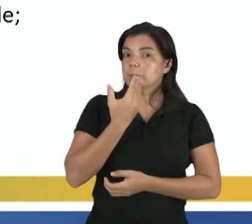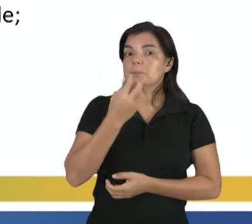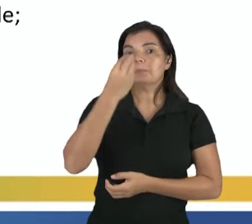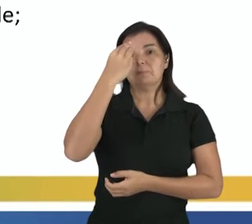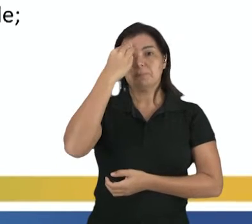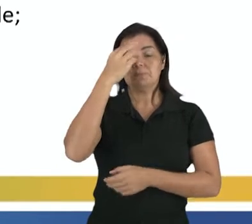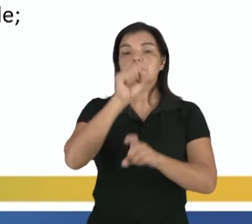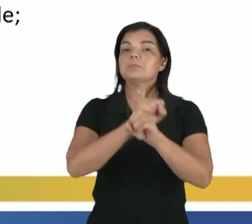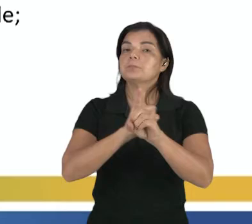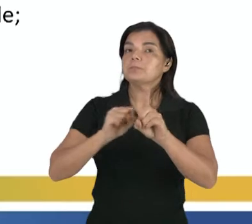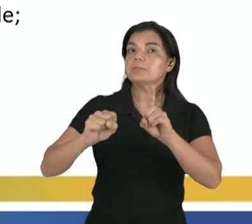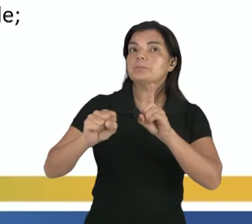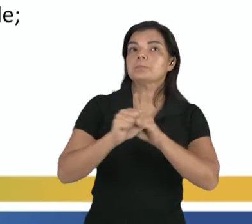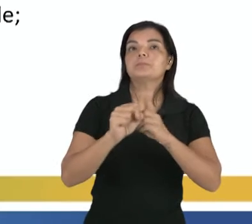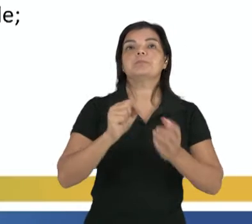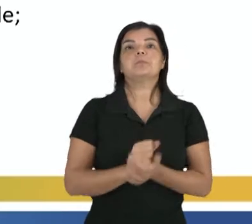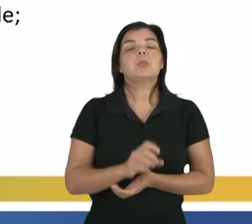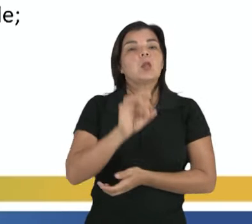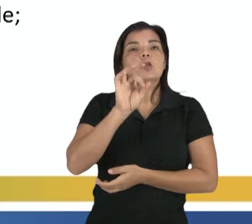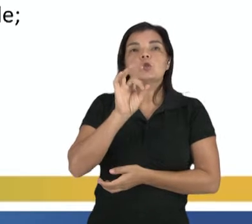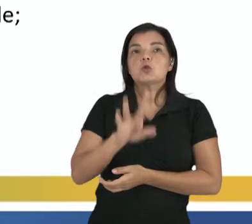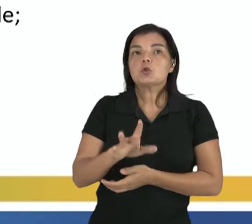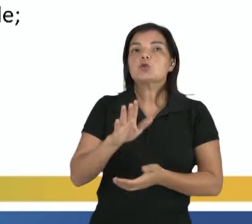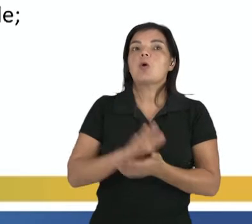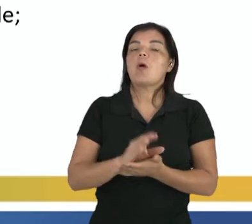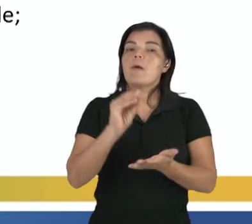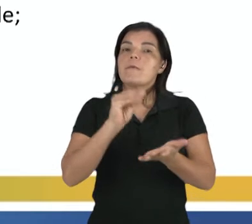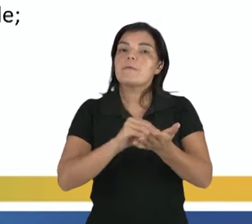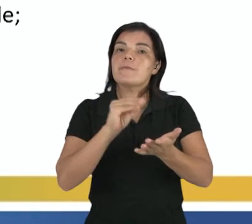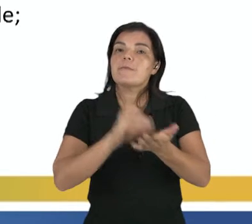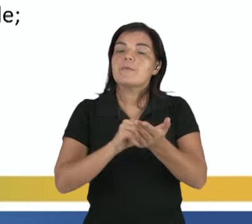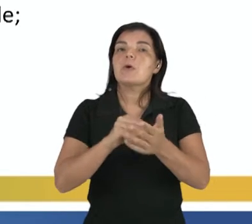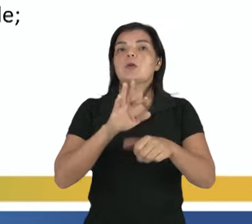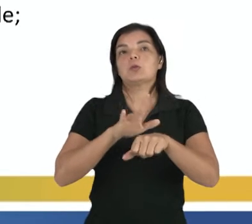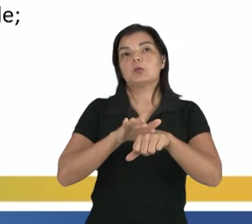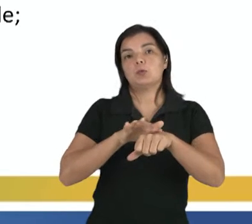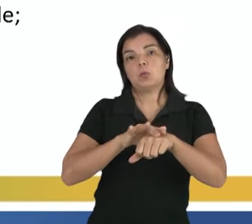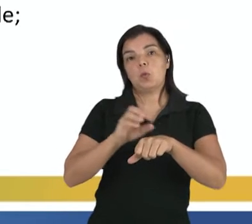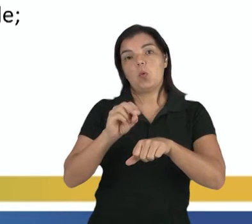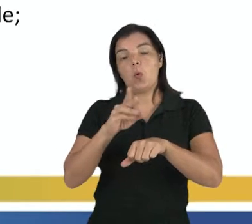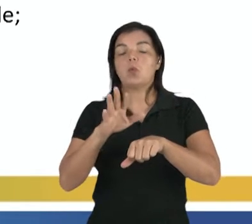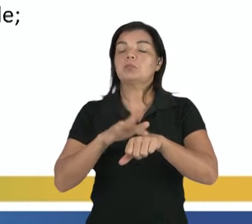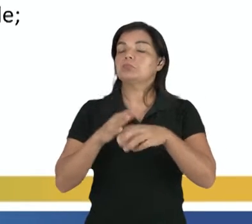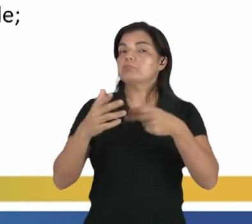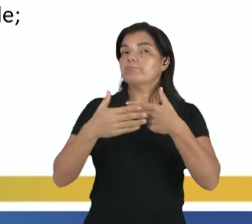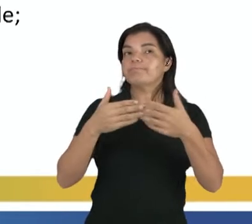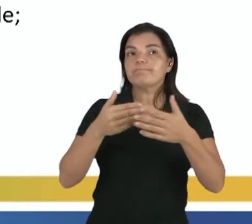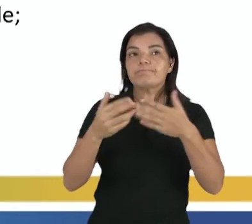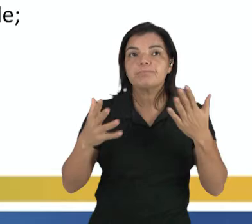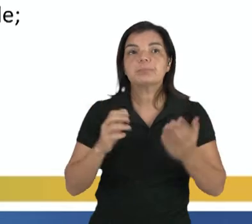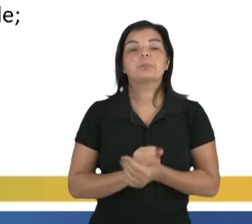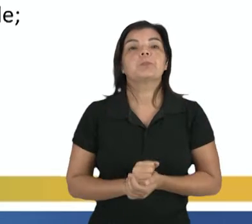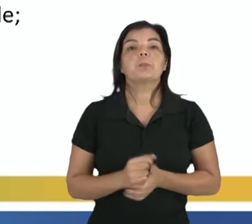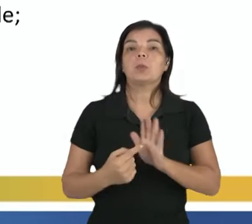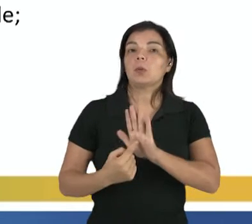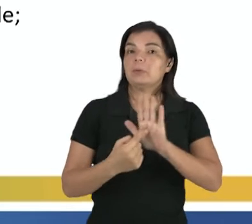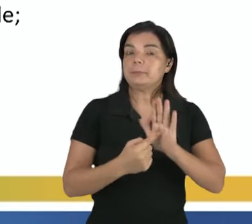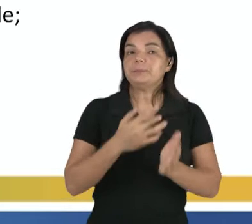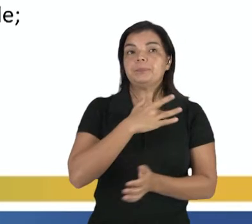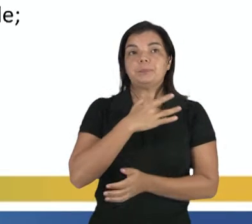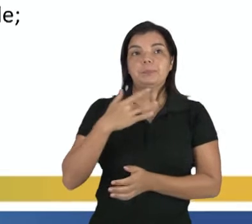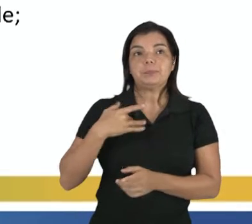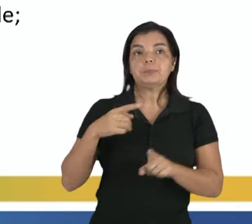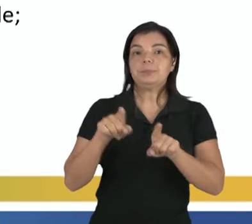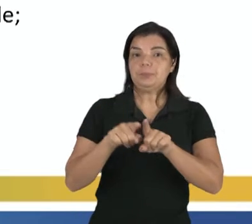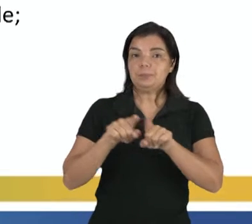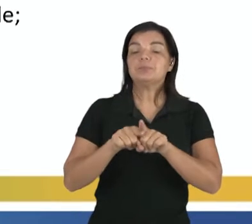mental e social. Não é apenas a ausência de doença ou uma enfermidade. Os indicadores da saúde eles